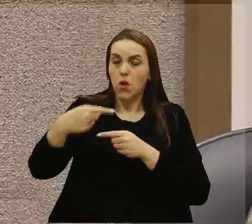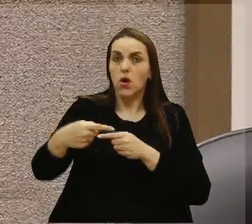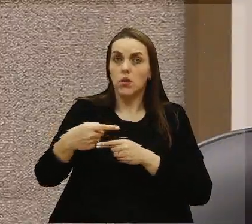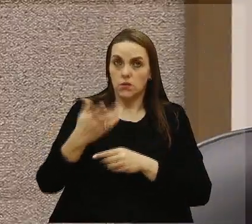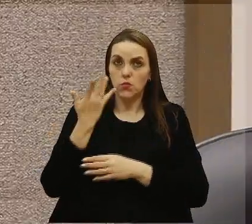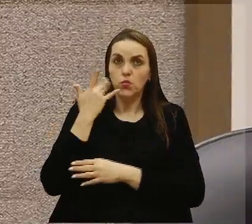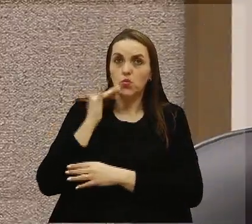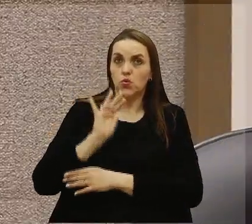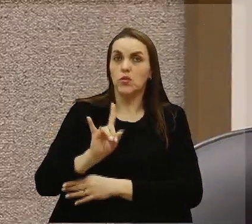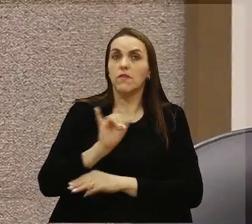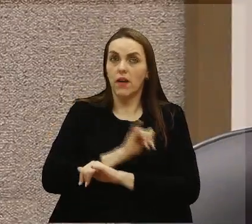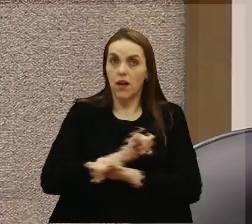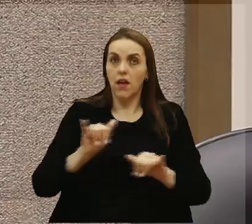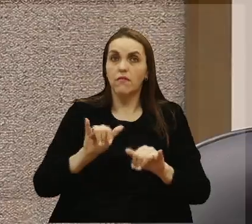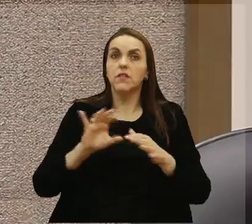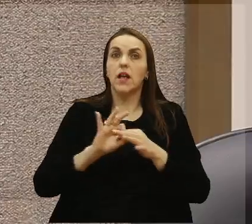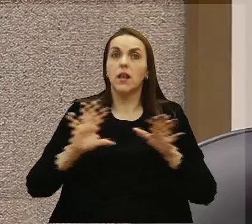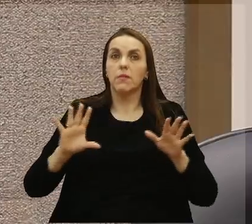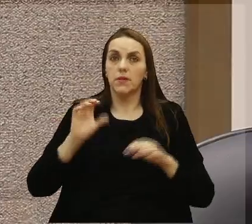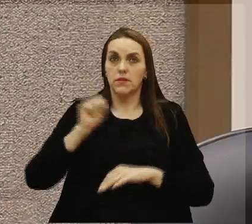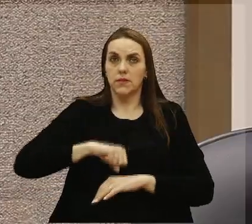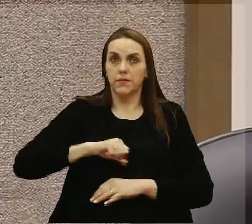anunciar, sim, a liberação.